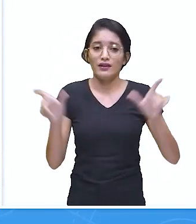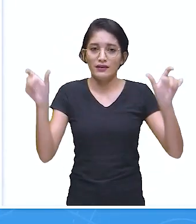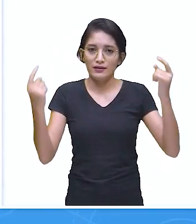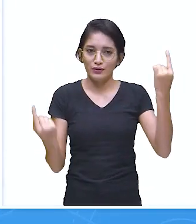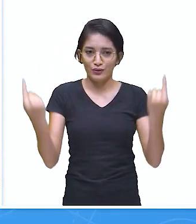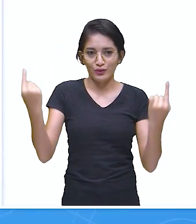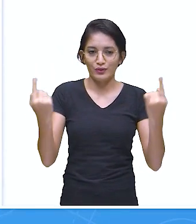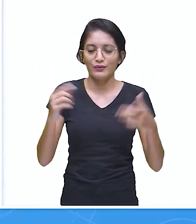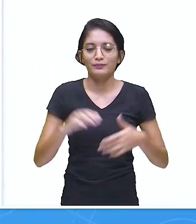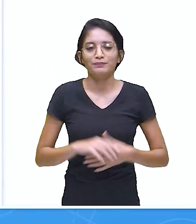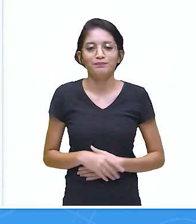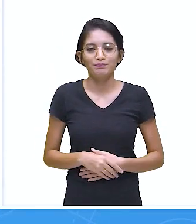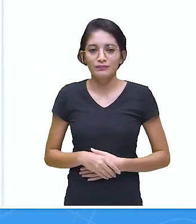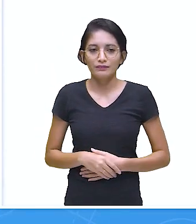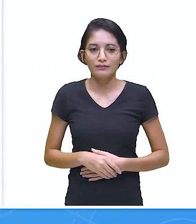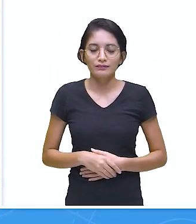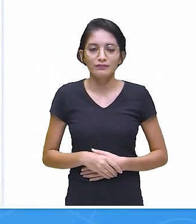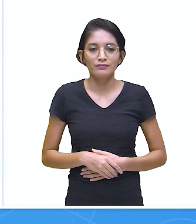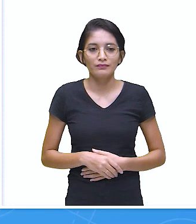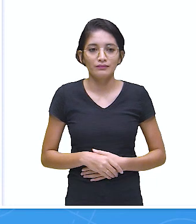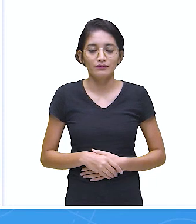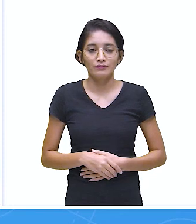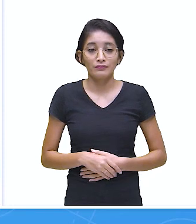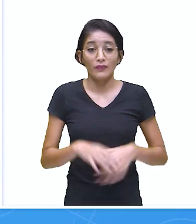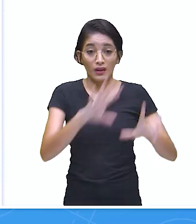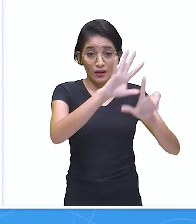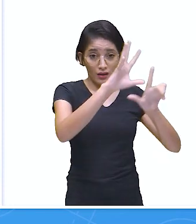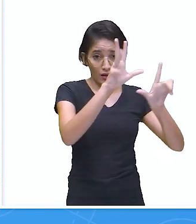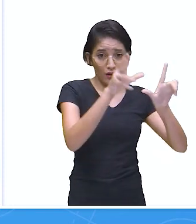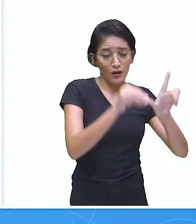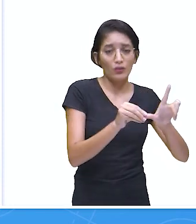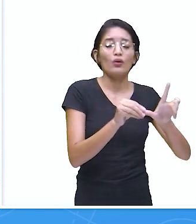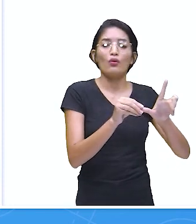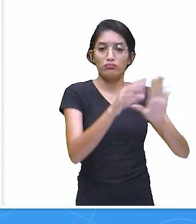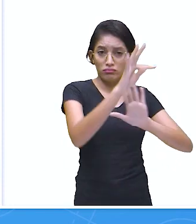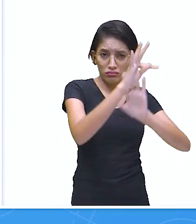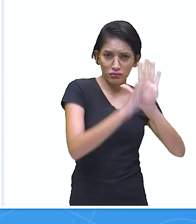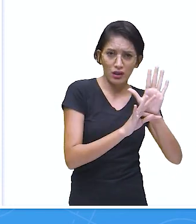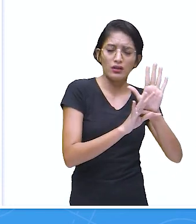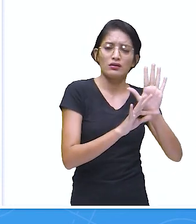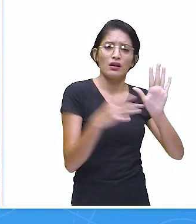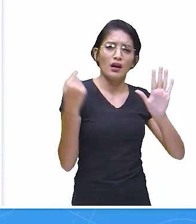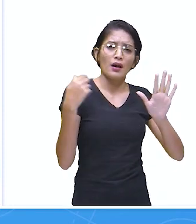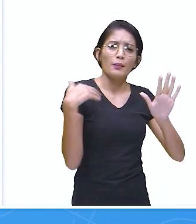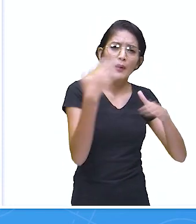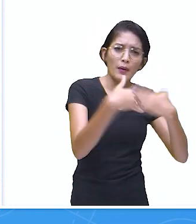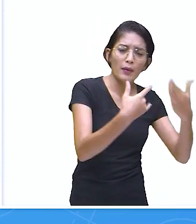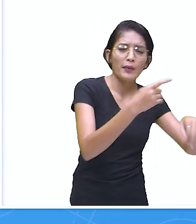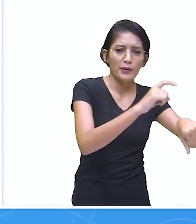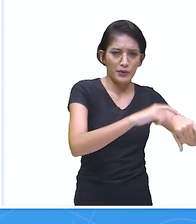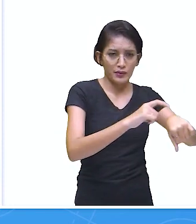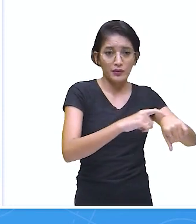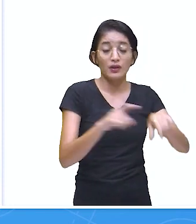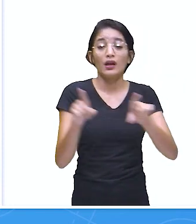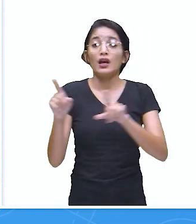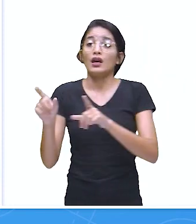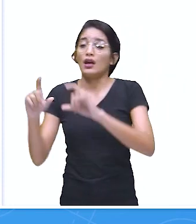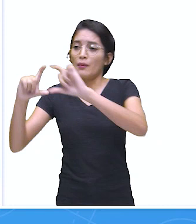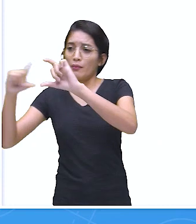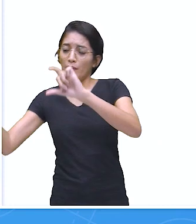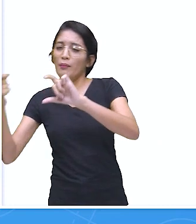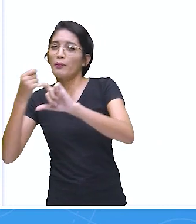Olha só, observe aí. O cartoon ele é associado a fatos a textos atemporais e a charge ela